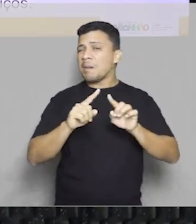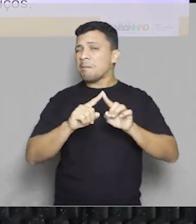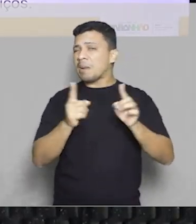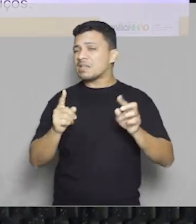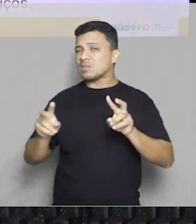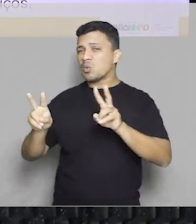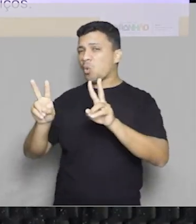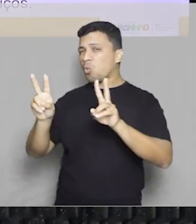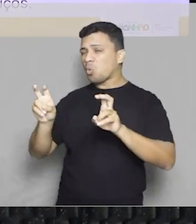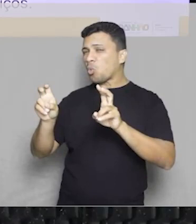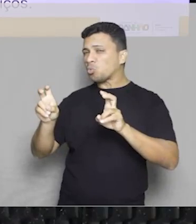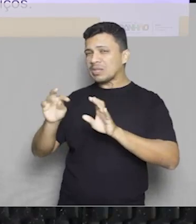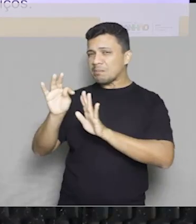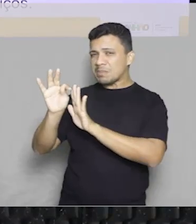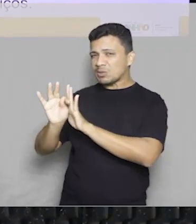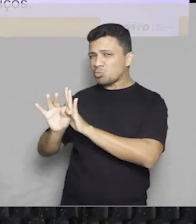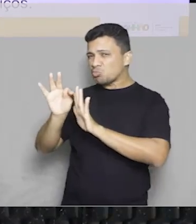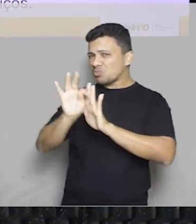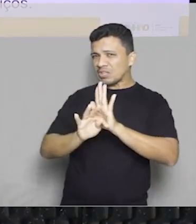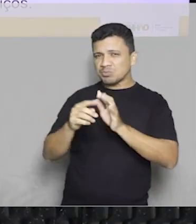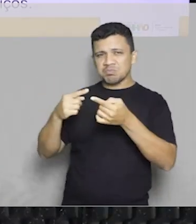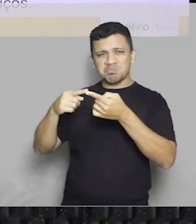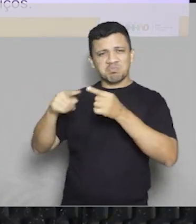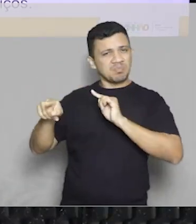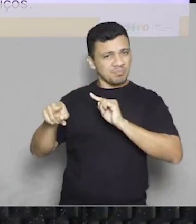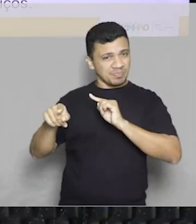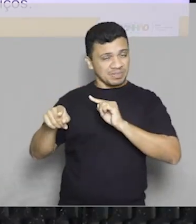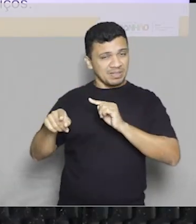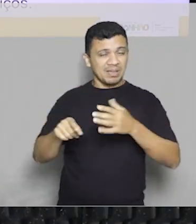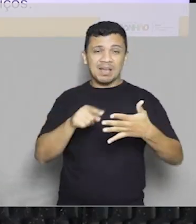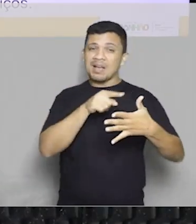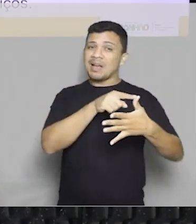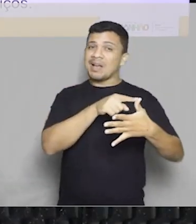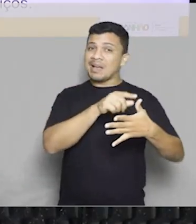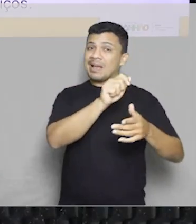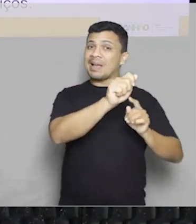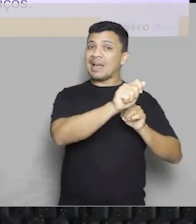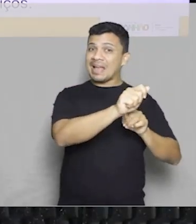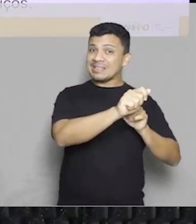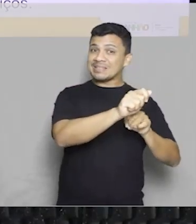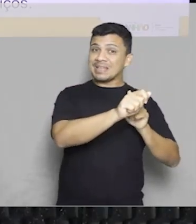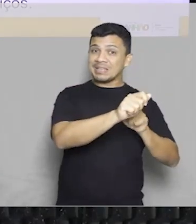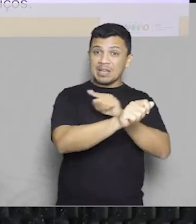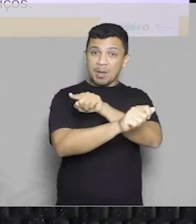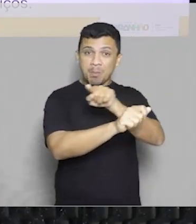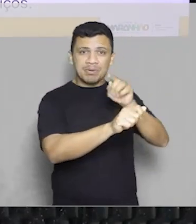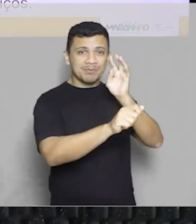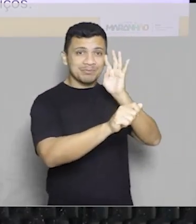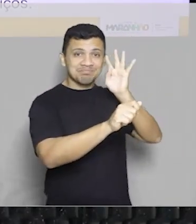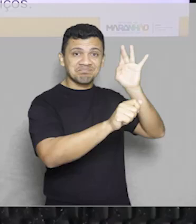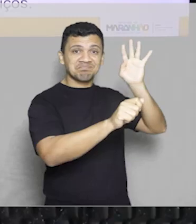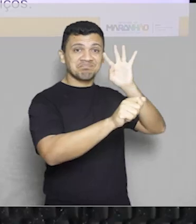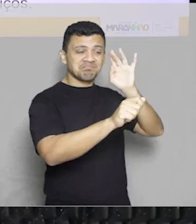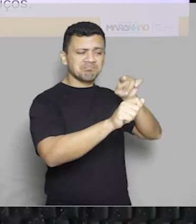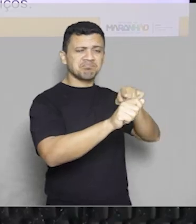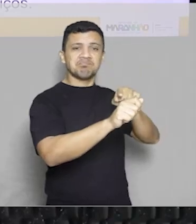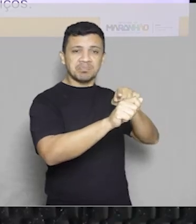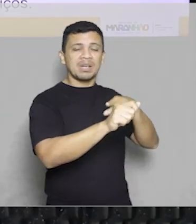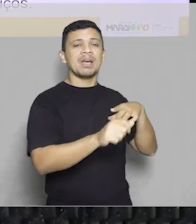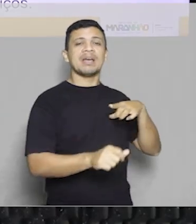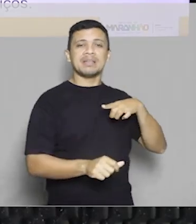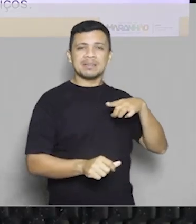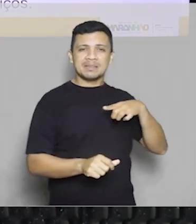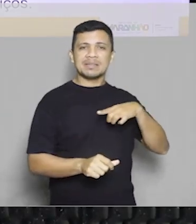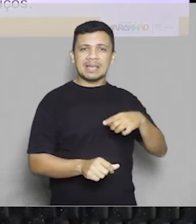gente leu nos textos. Ou seja, a letra A é uma opção distratora. Ela traz um elemento, ou